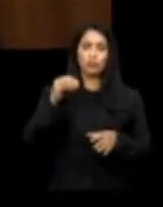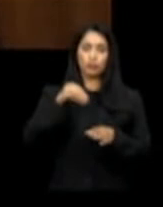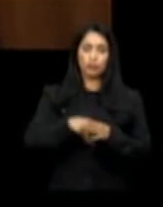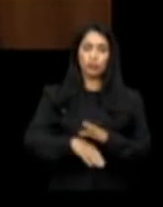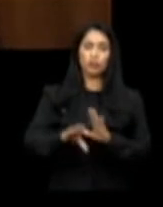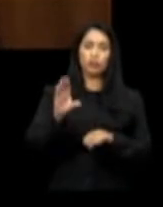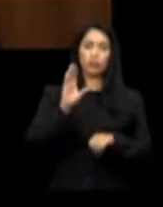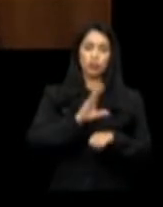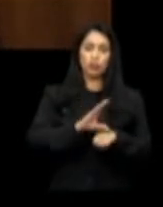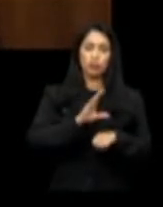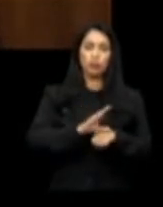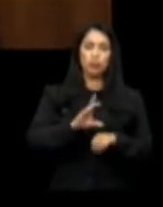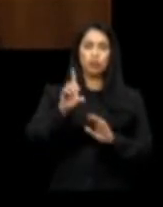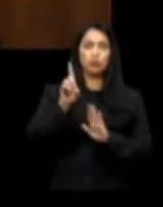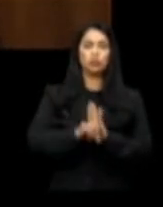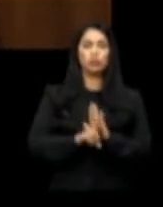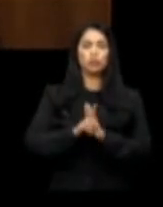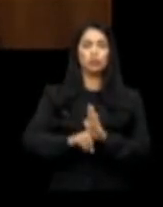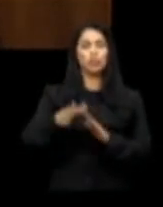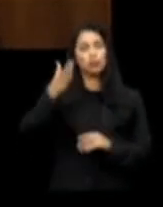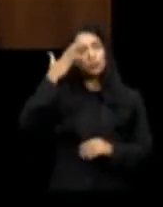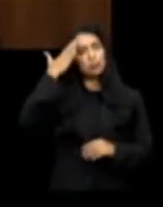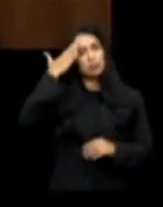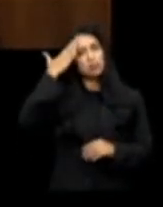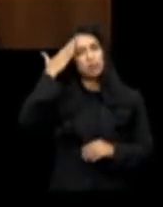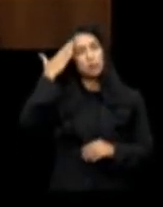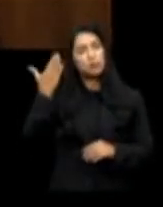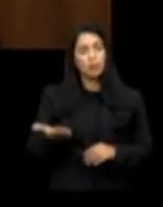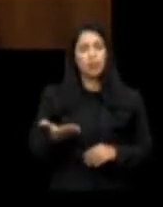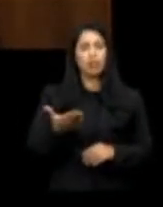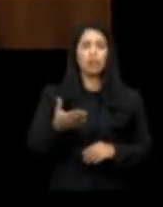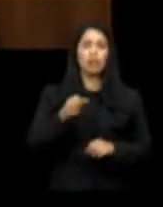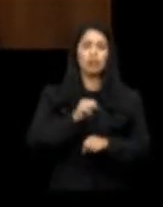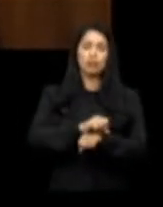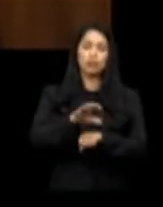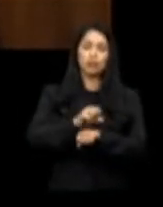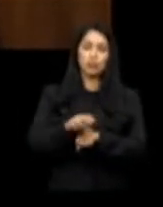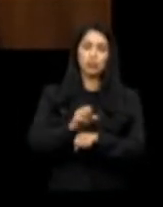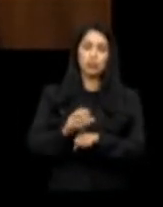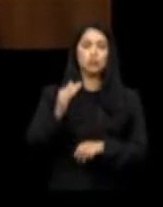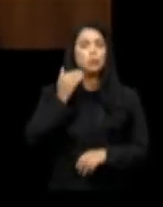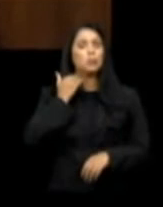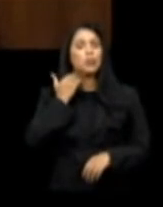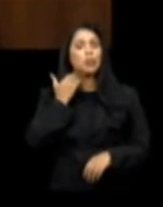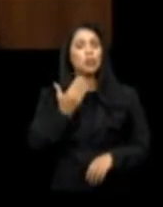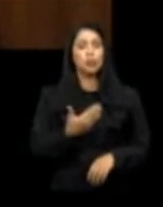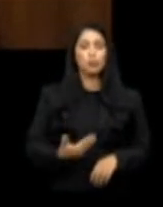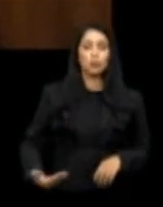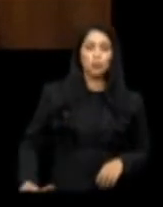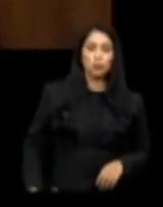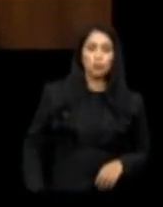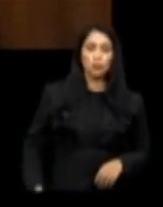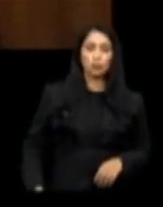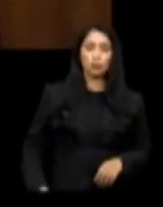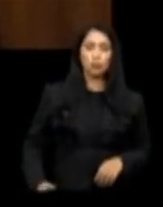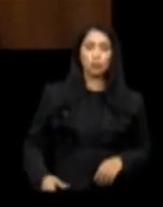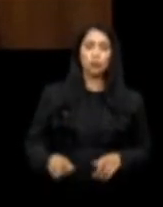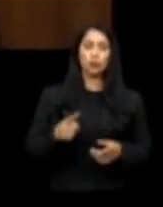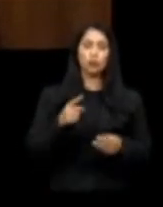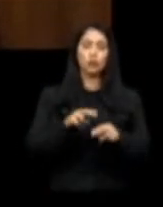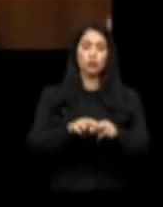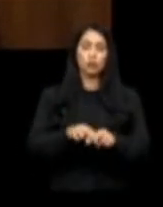constitucionalmente o direito de conhecer as informações que lhes digam respeito em bancos de dados públicos ou de caráter público, em razão